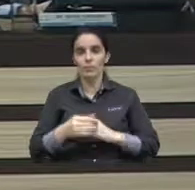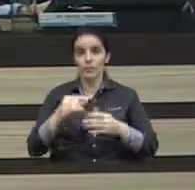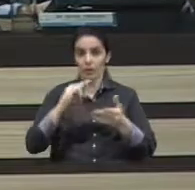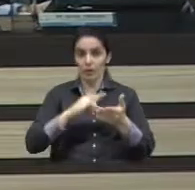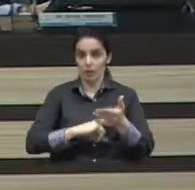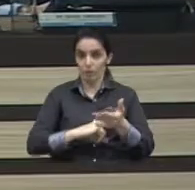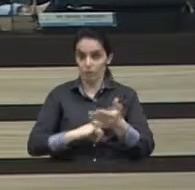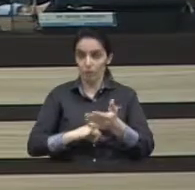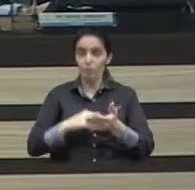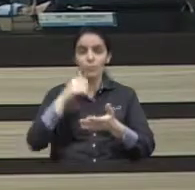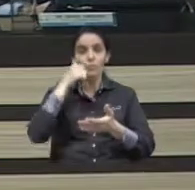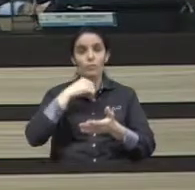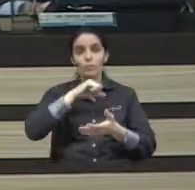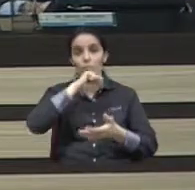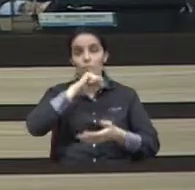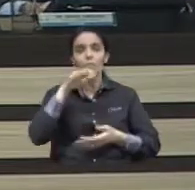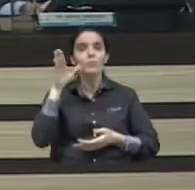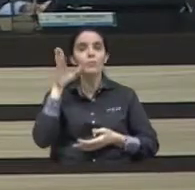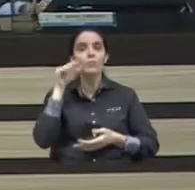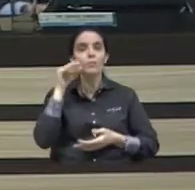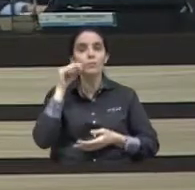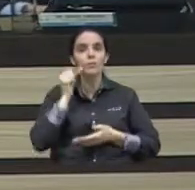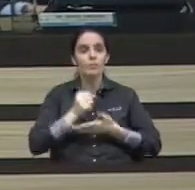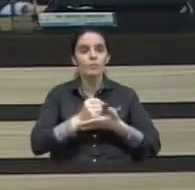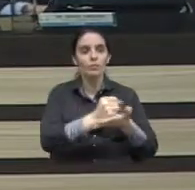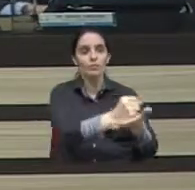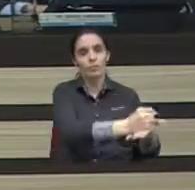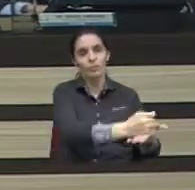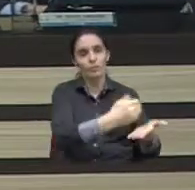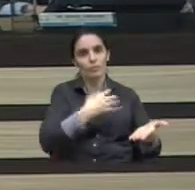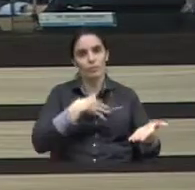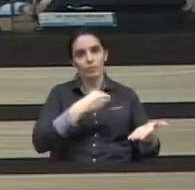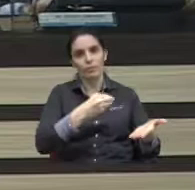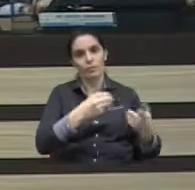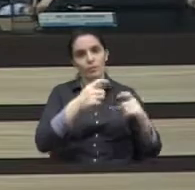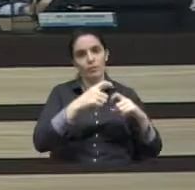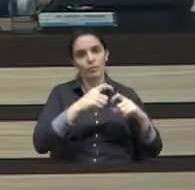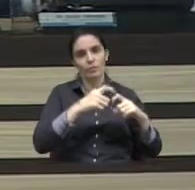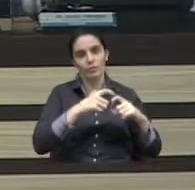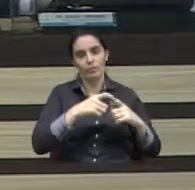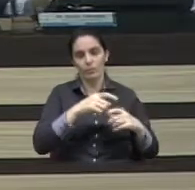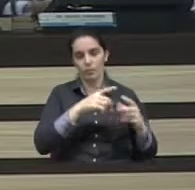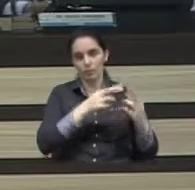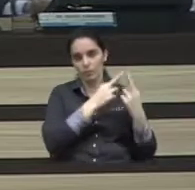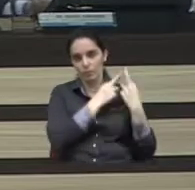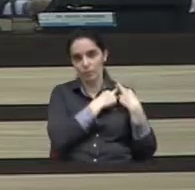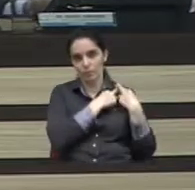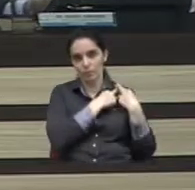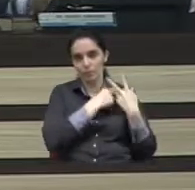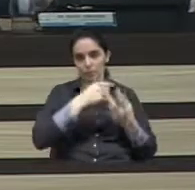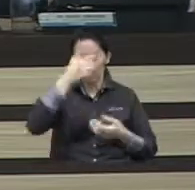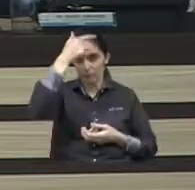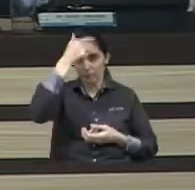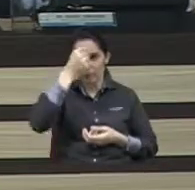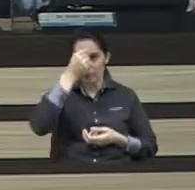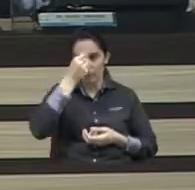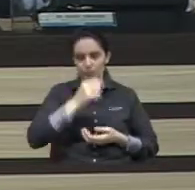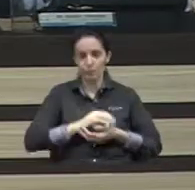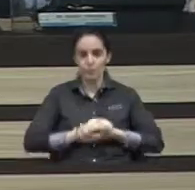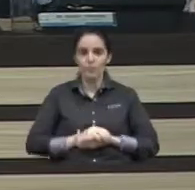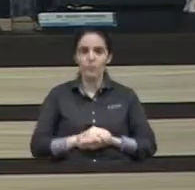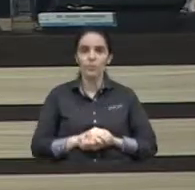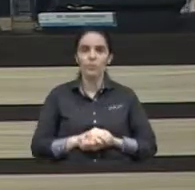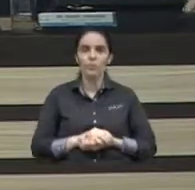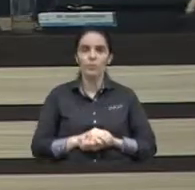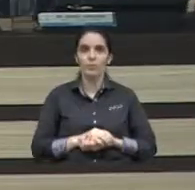funcionárias públicas quando levam seus filhos ao médico. Vereador Rafael Camargo. Em discussão? Eu gostaria, senhor